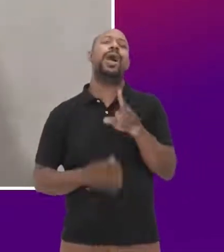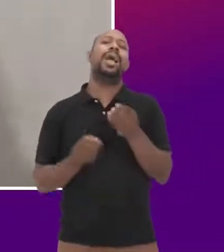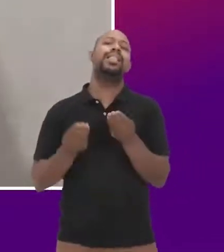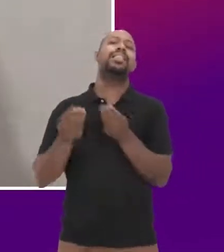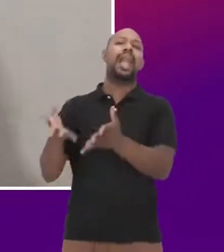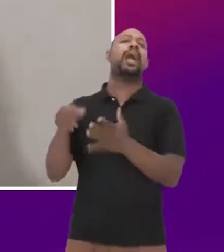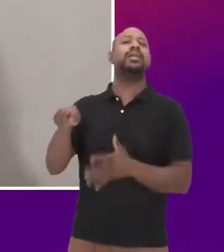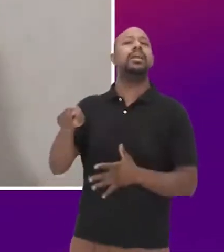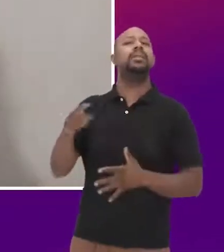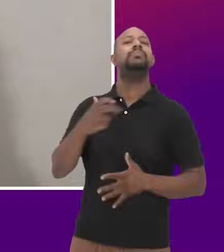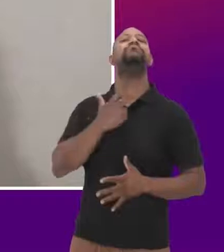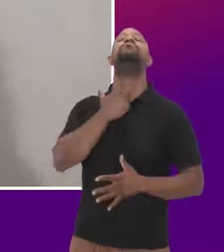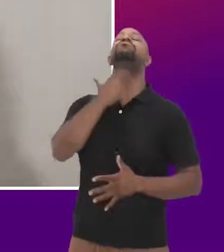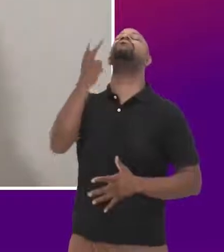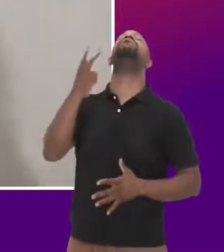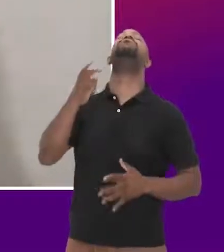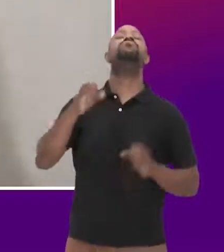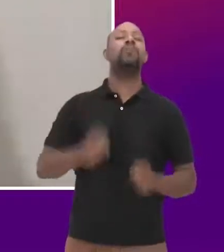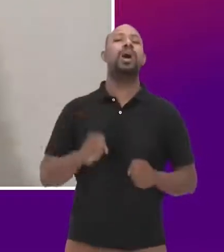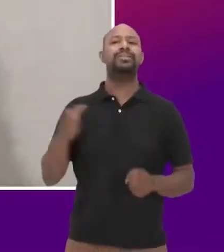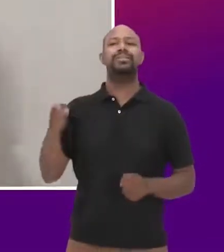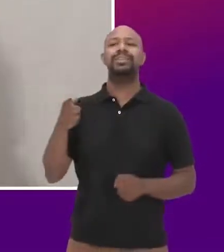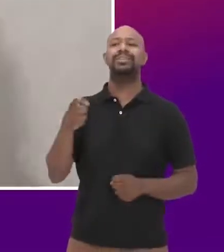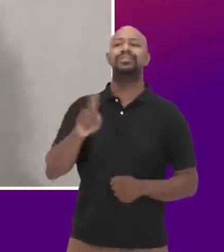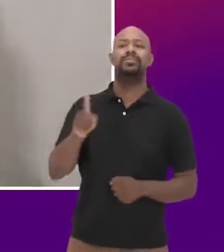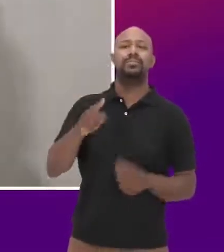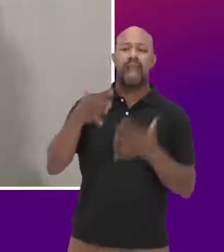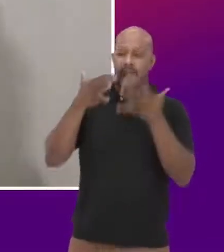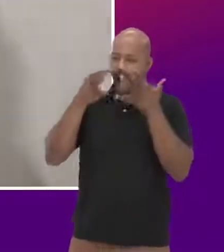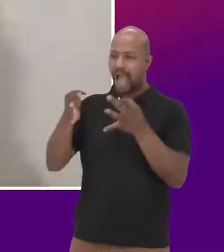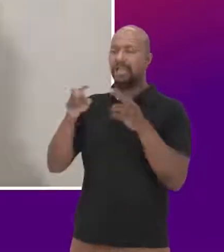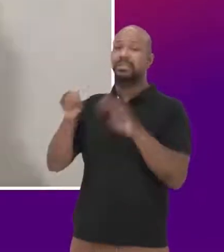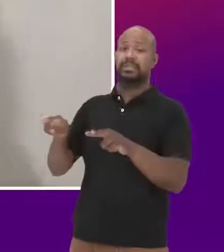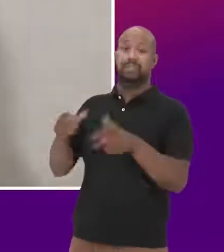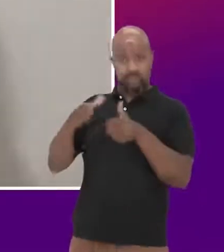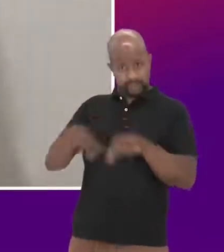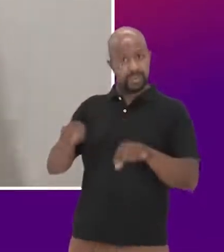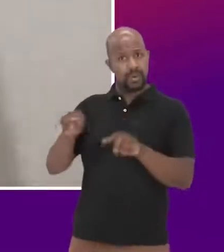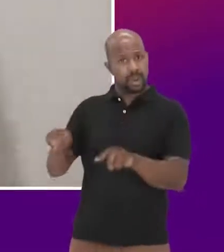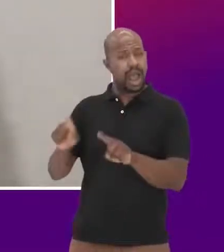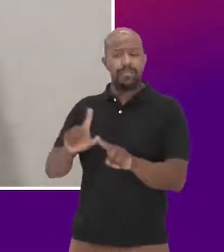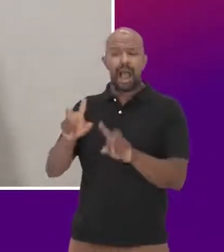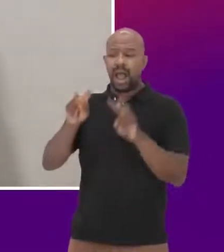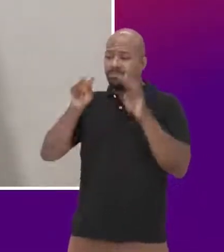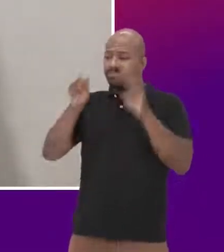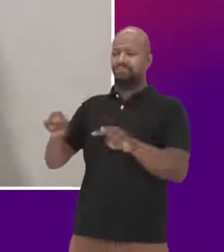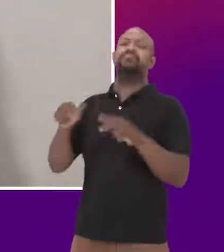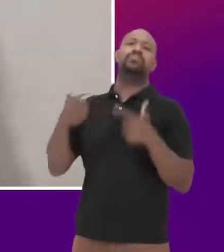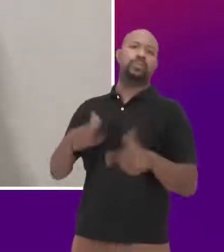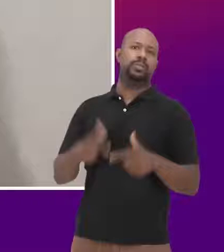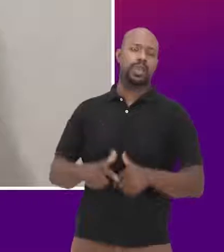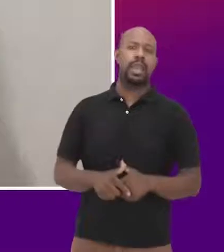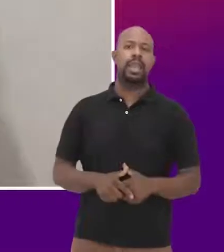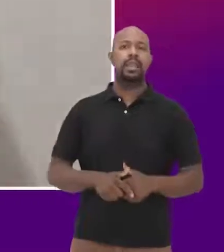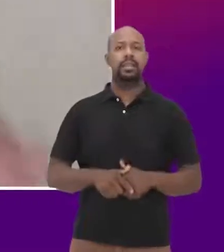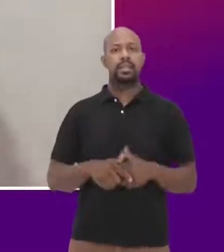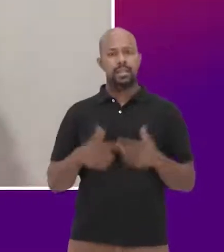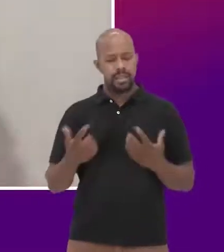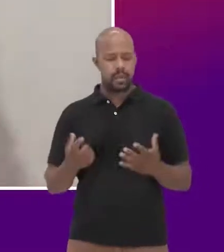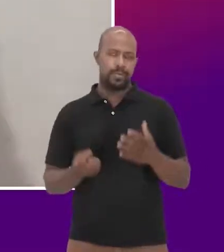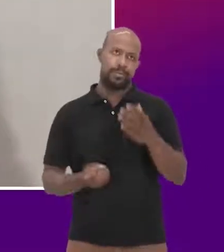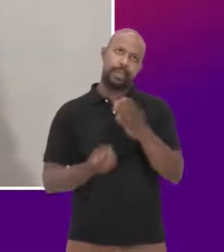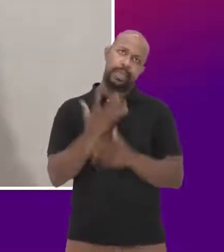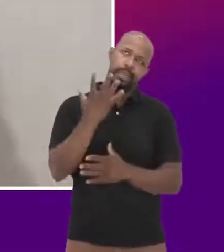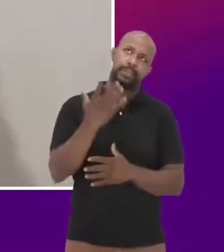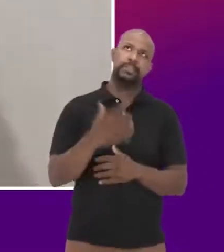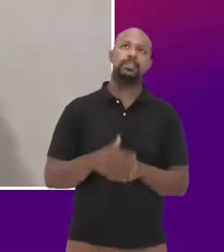a voz. Então, eles não são ouvidos, eles estão lá, mas eles não são ouvidos. Então,